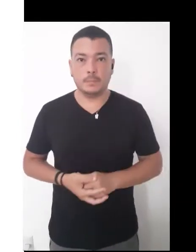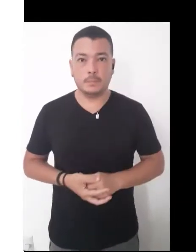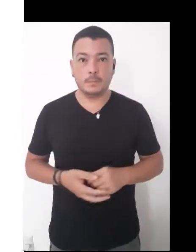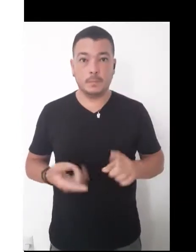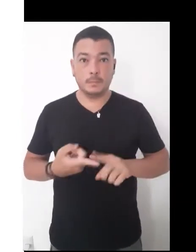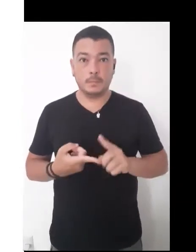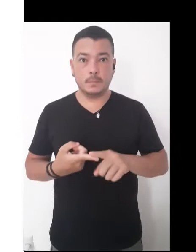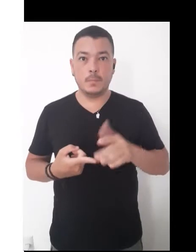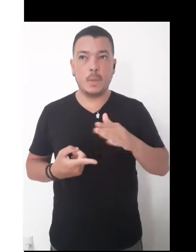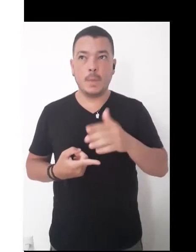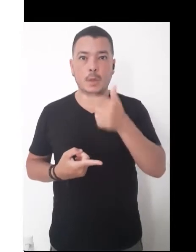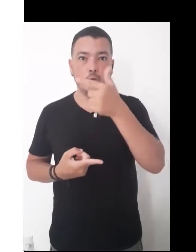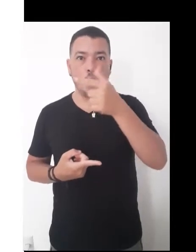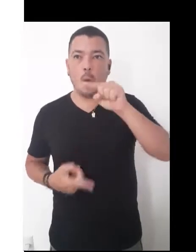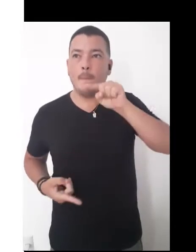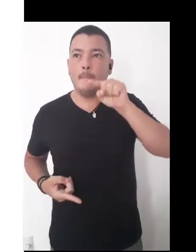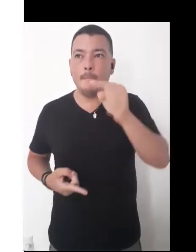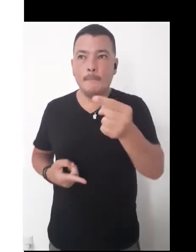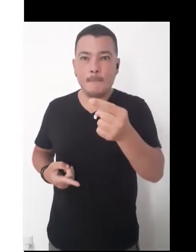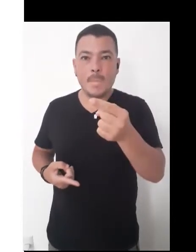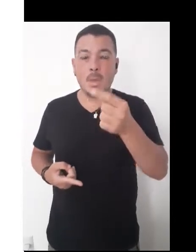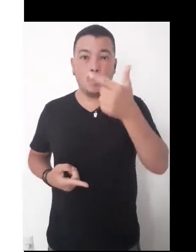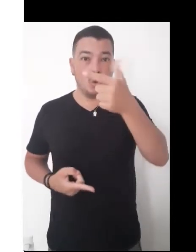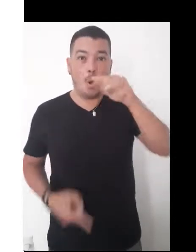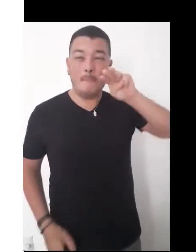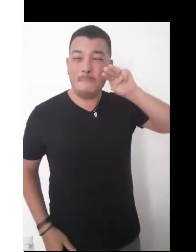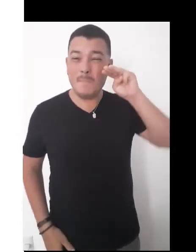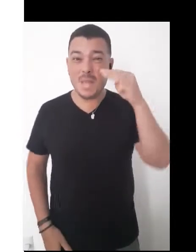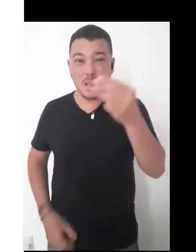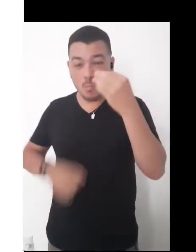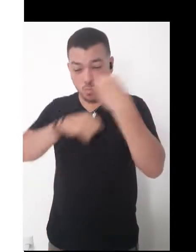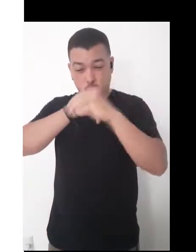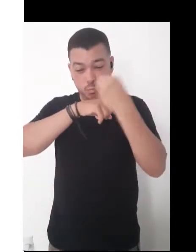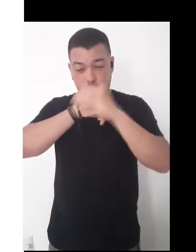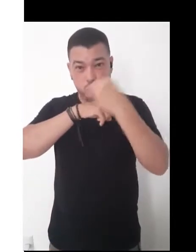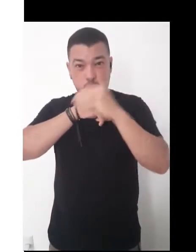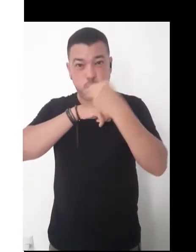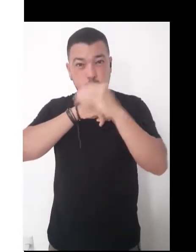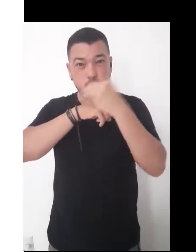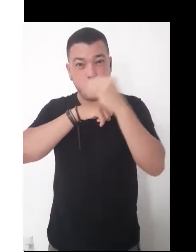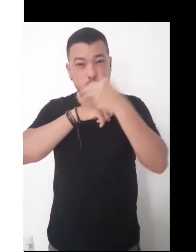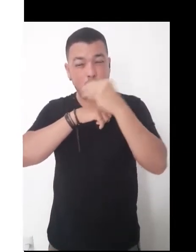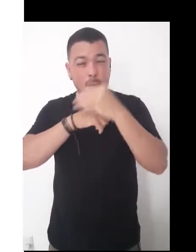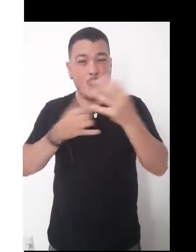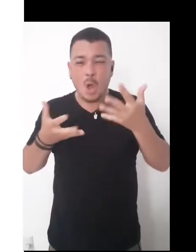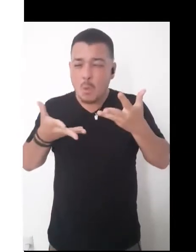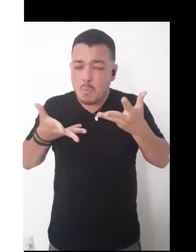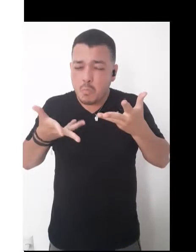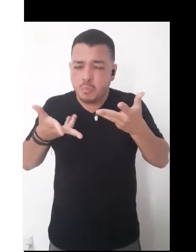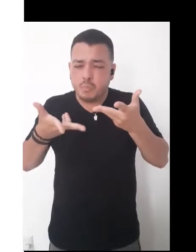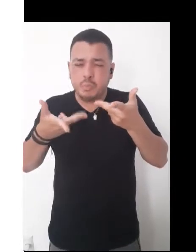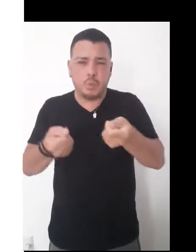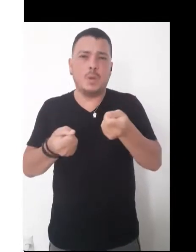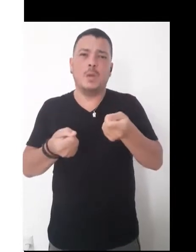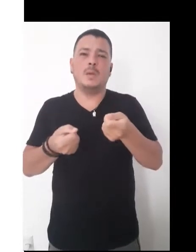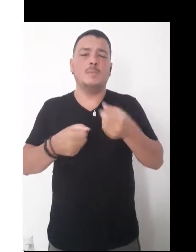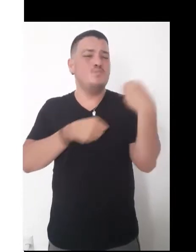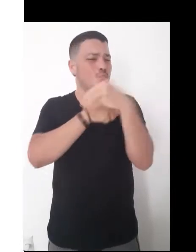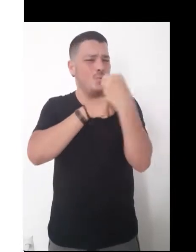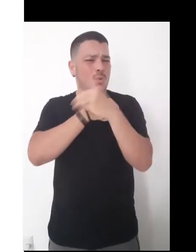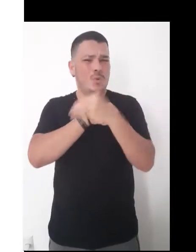casa dos 2.000 milhões de transferências por segundo, ou seja, 2 bilhões aproximadamente de transferências de dados por